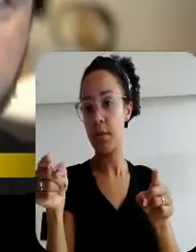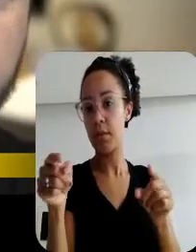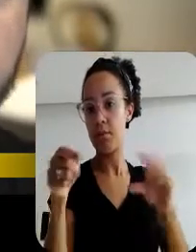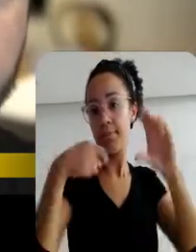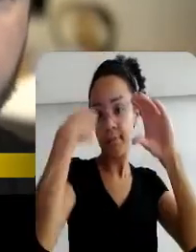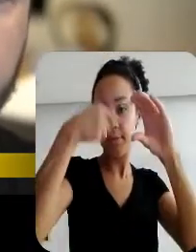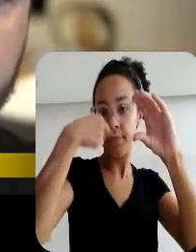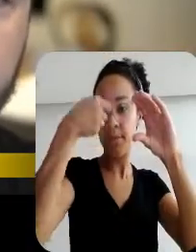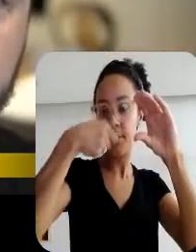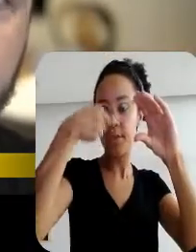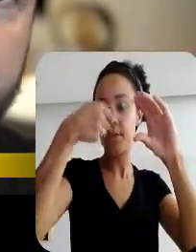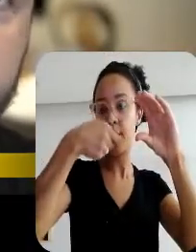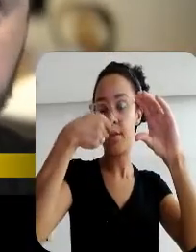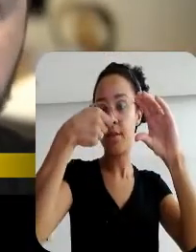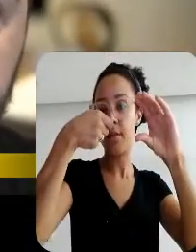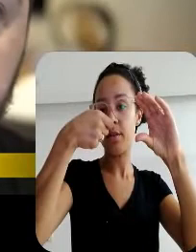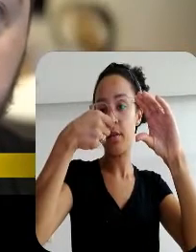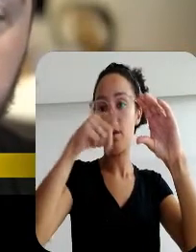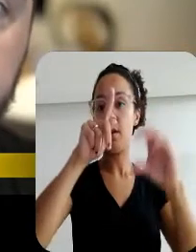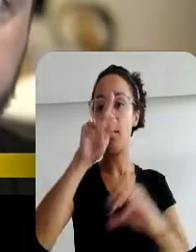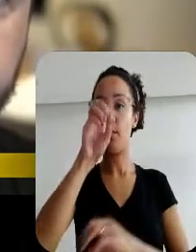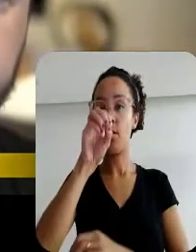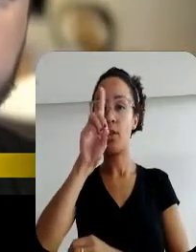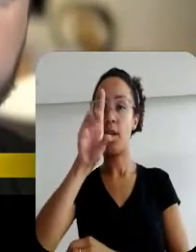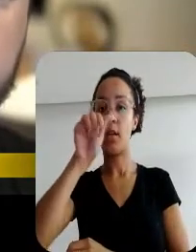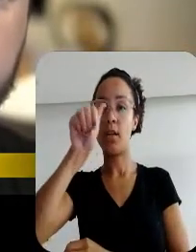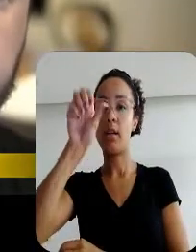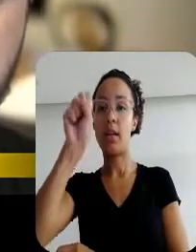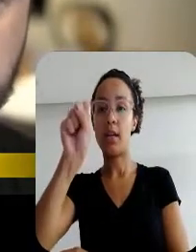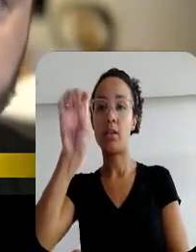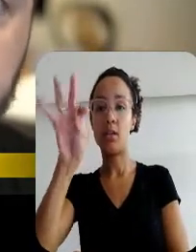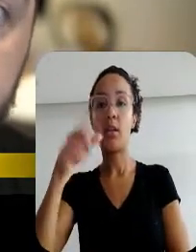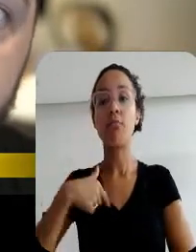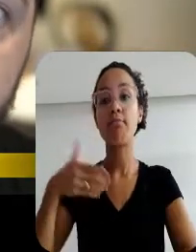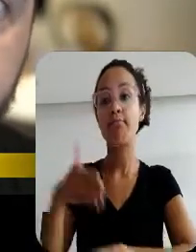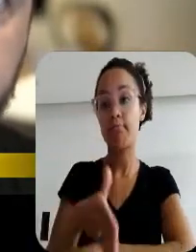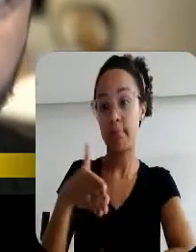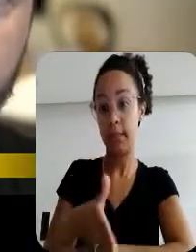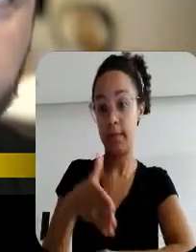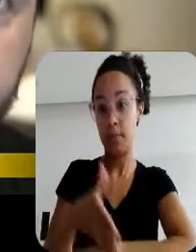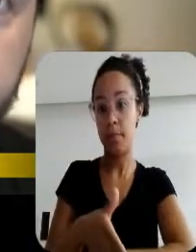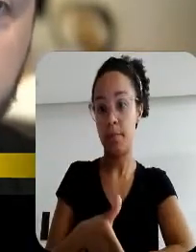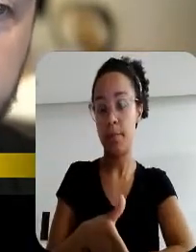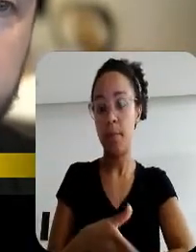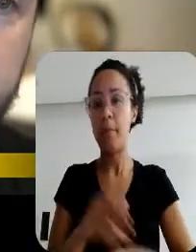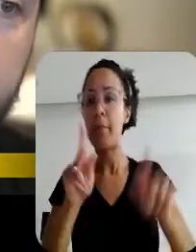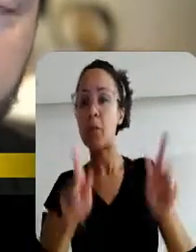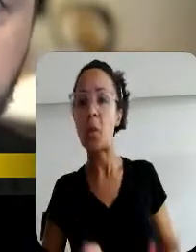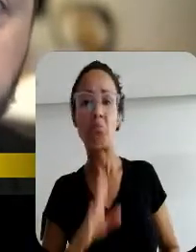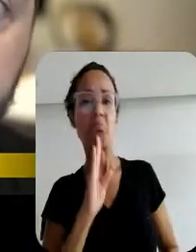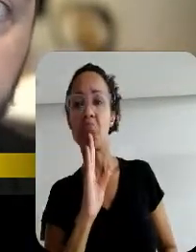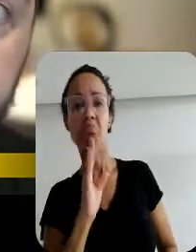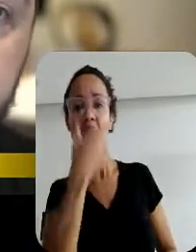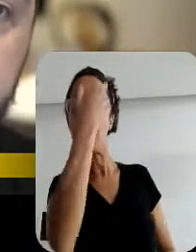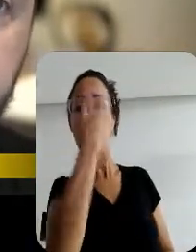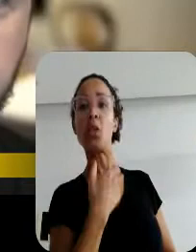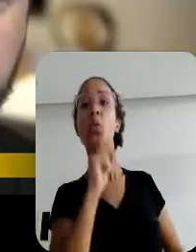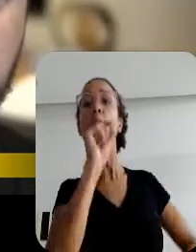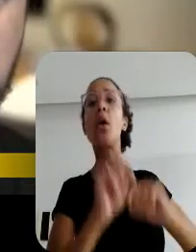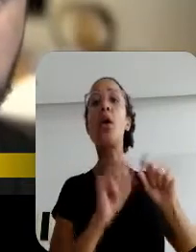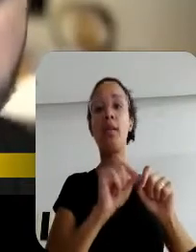conhece, eu faço, entre outras coisas aqui na internet, participações em podcasts, como o Nerdcast, que é o maior podcast do